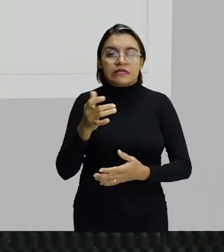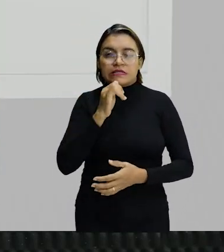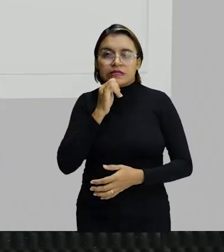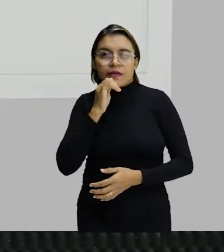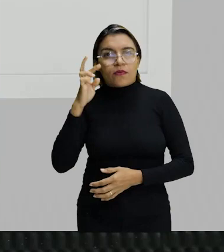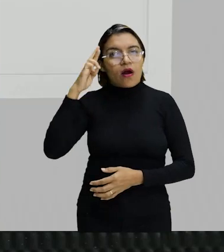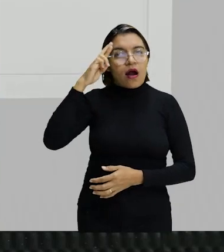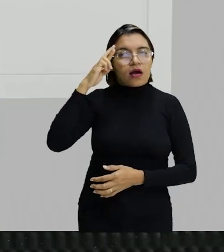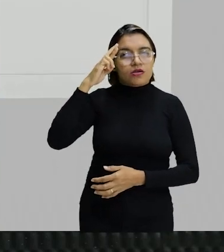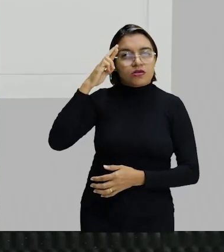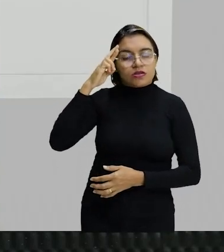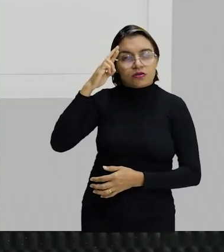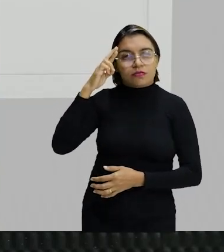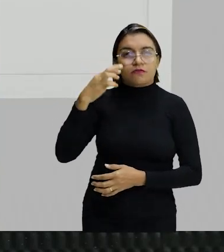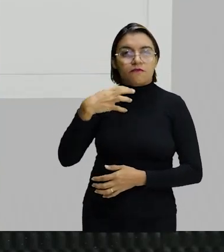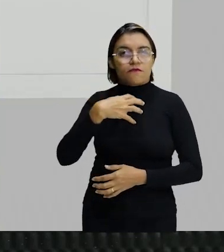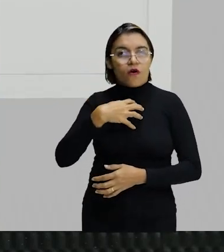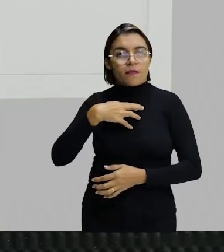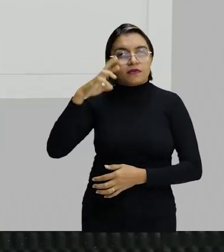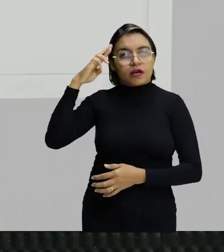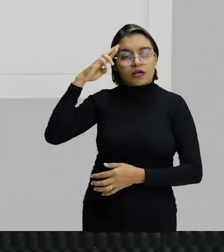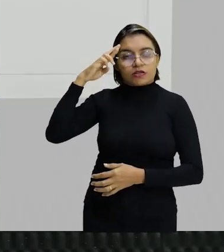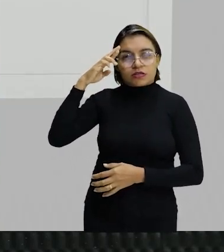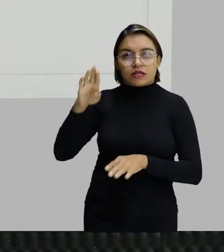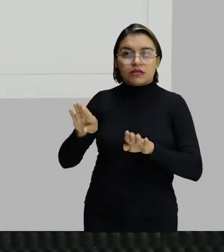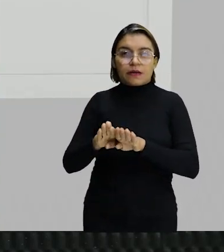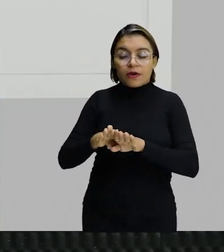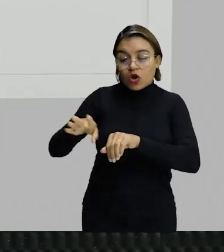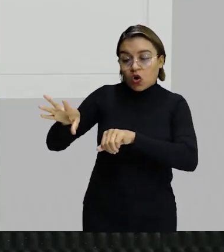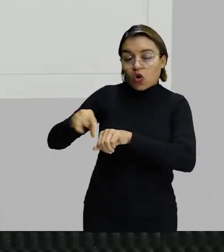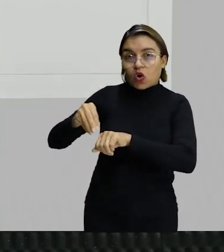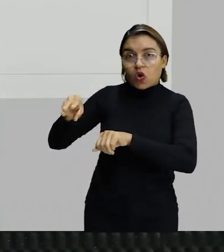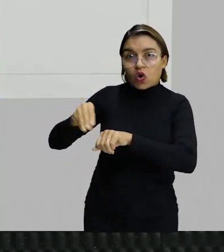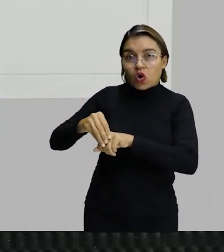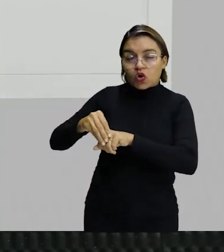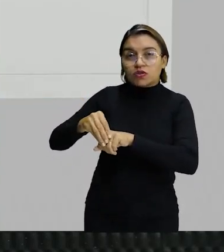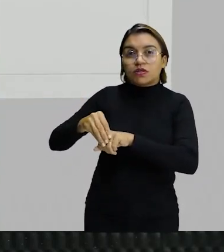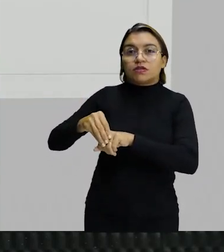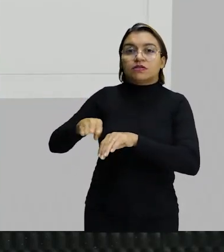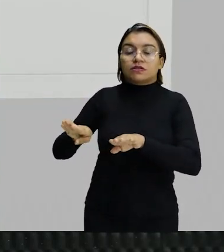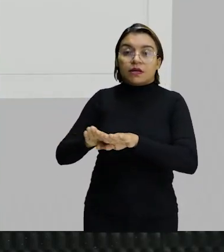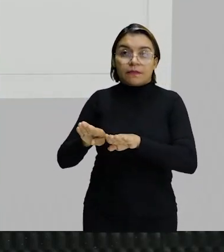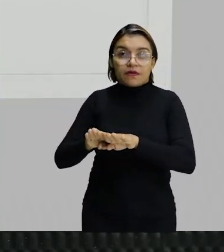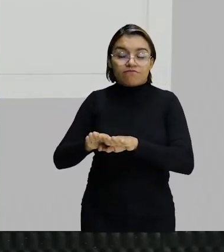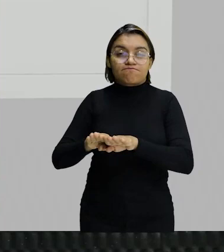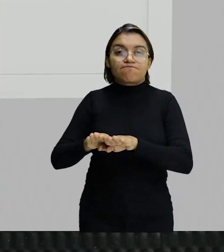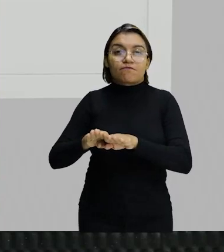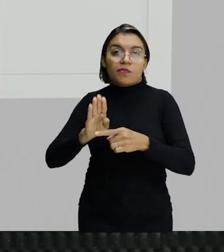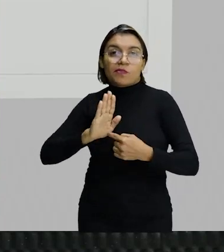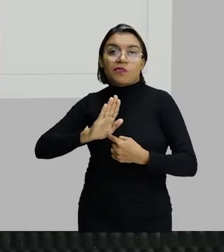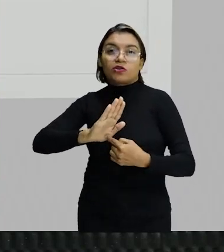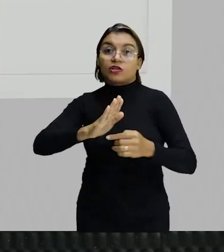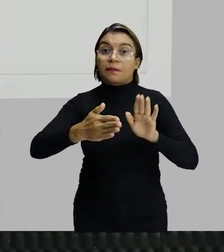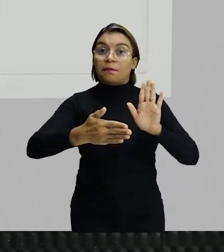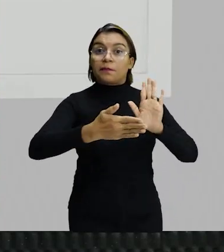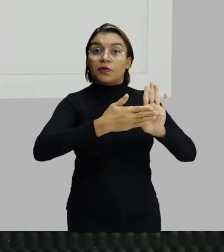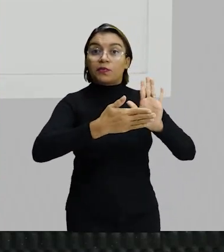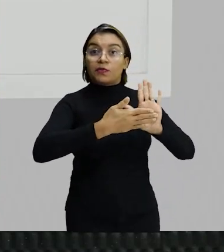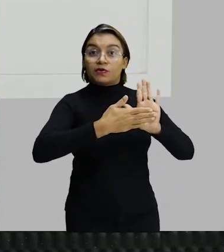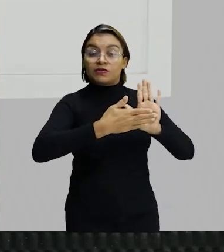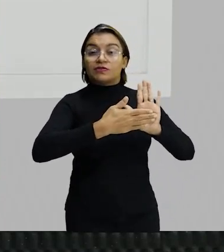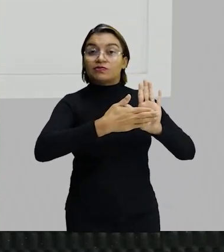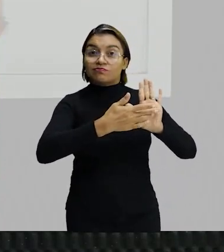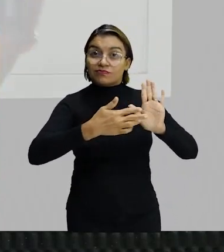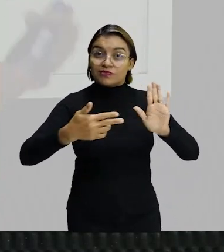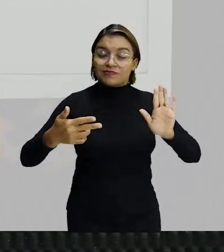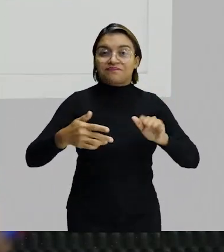raciocinar, construir argumentos, validar ou falsear proposições. Aí nós temos a